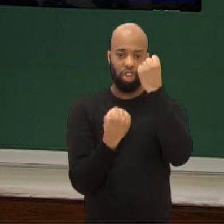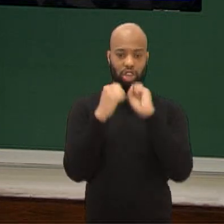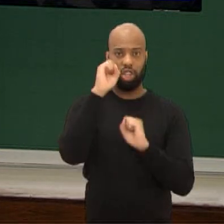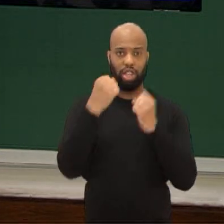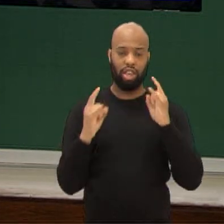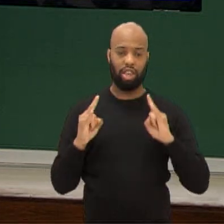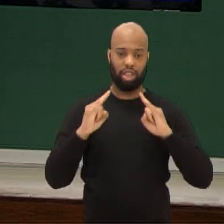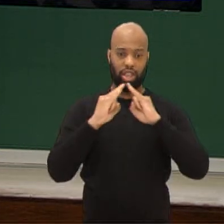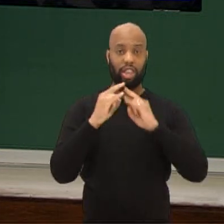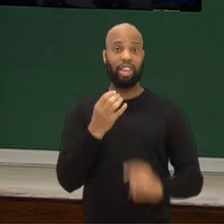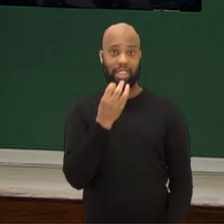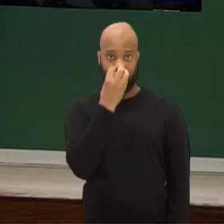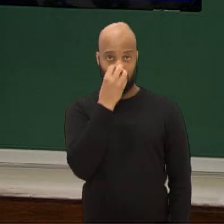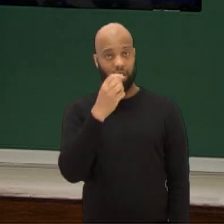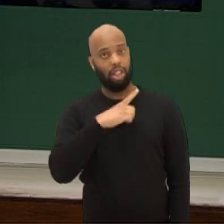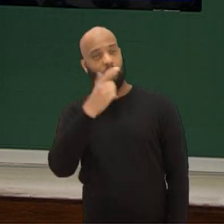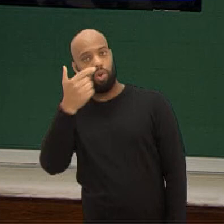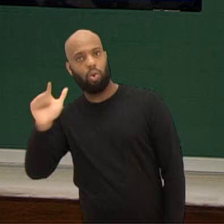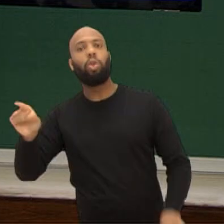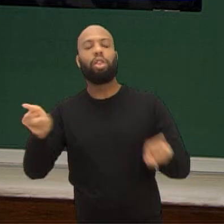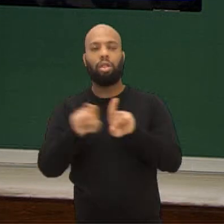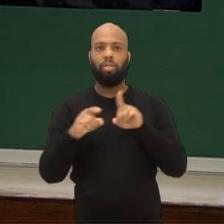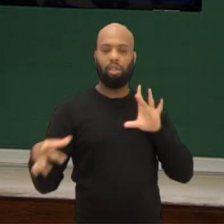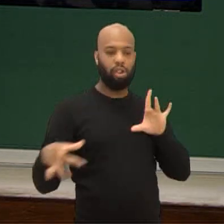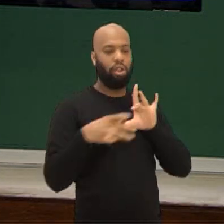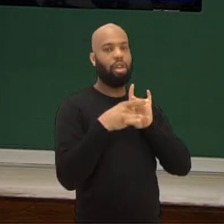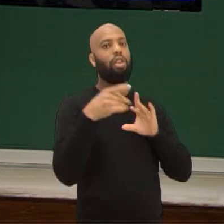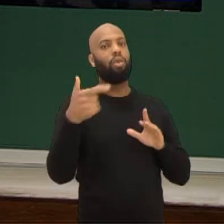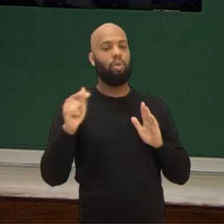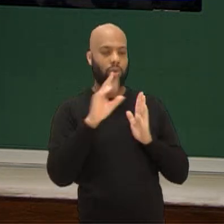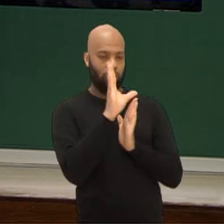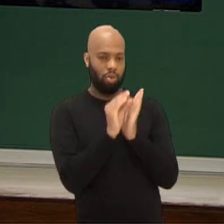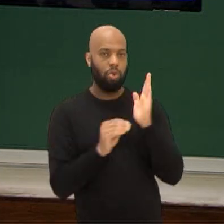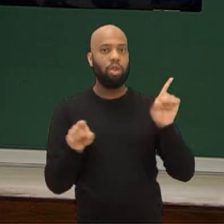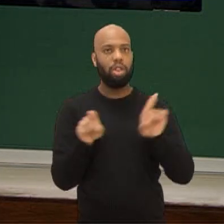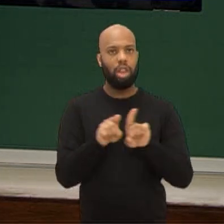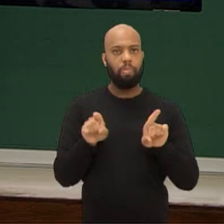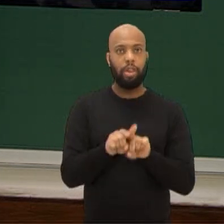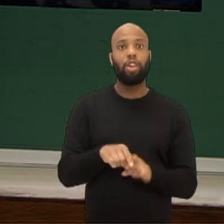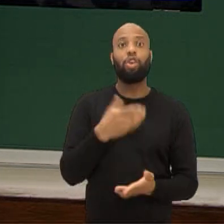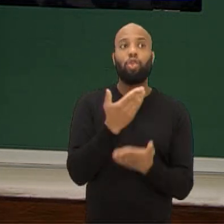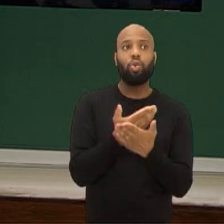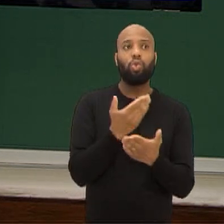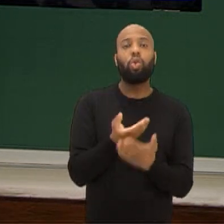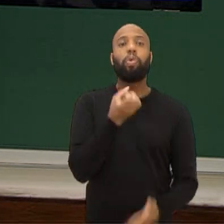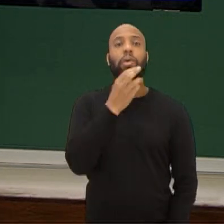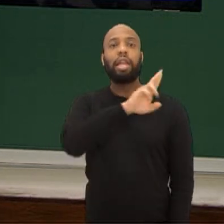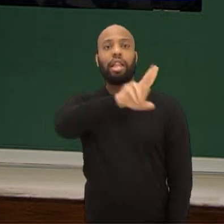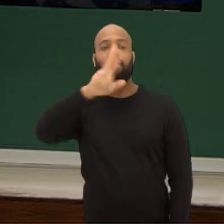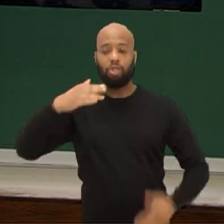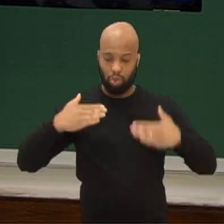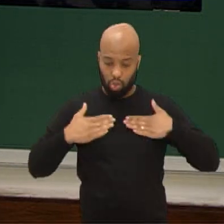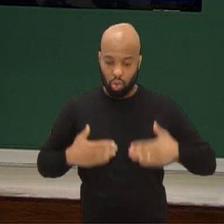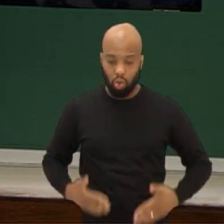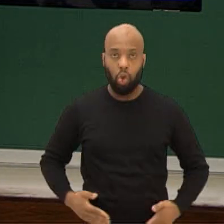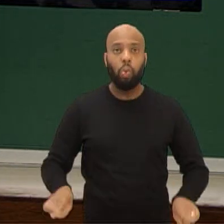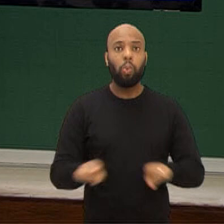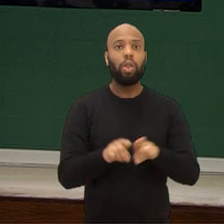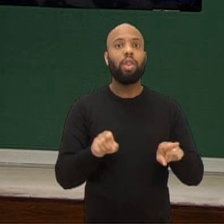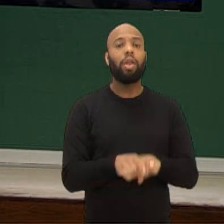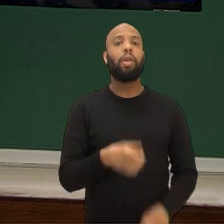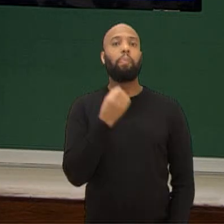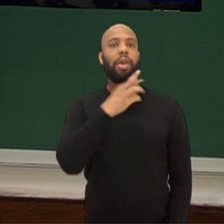outras, né, outras modalidades, em outros conteúdos, né? Nós falamos em específico sobre os benefícios físicos, os